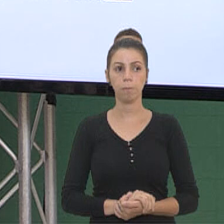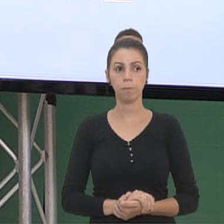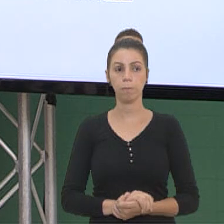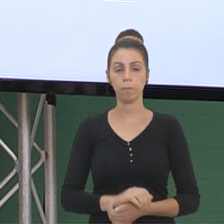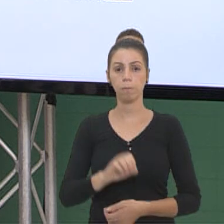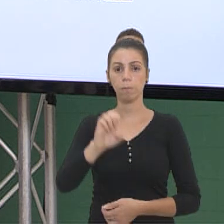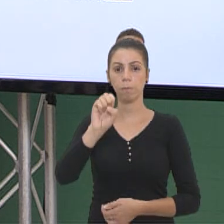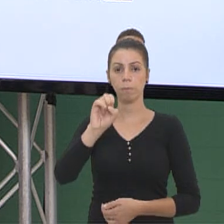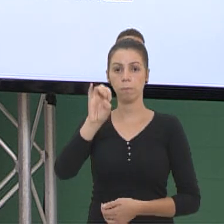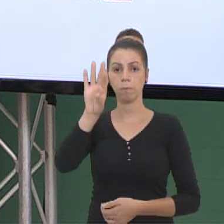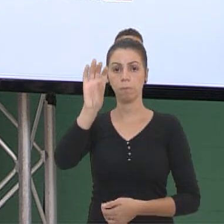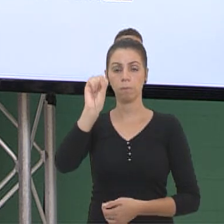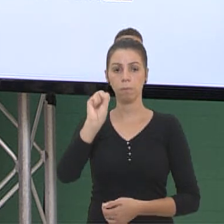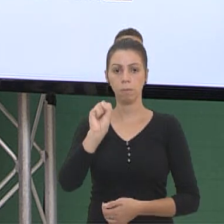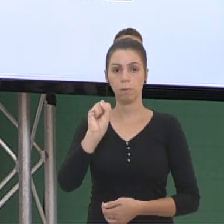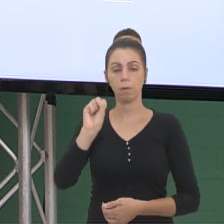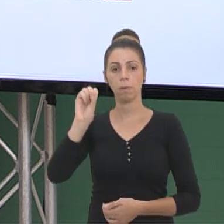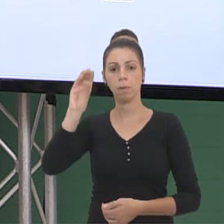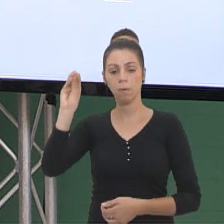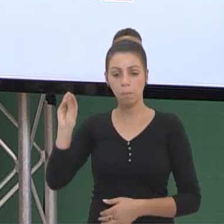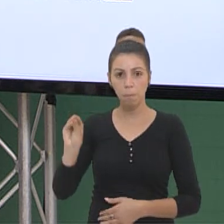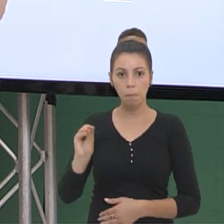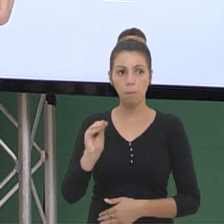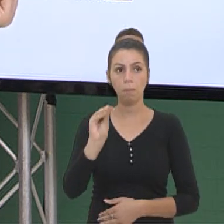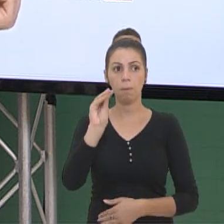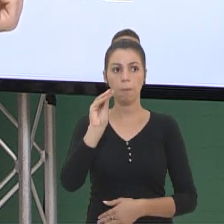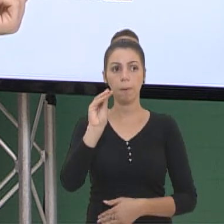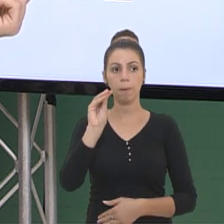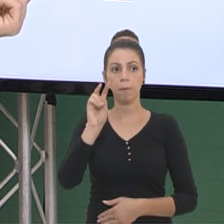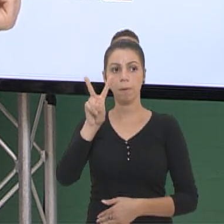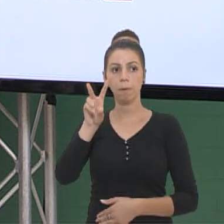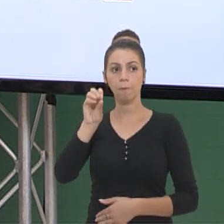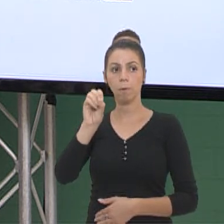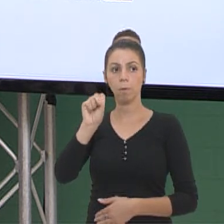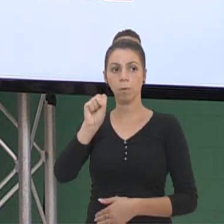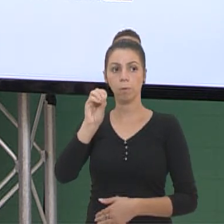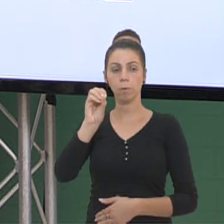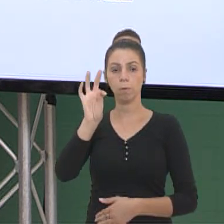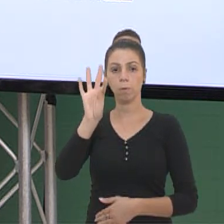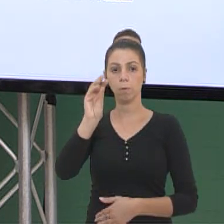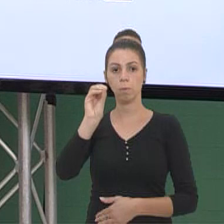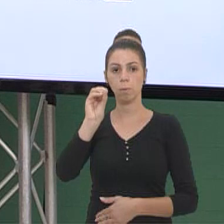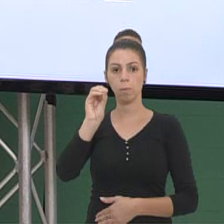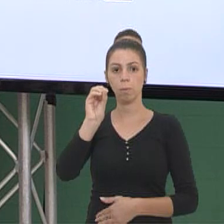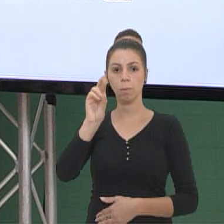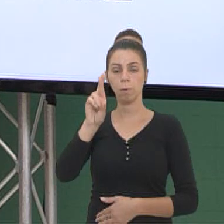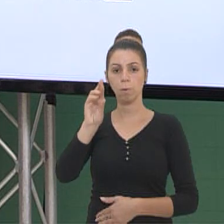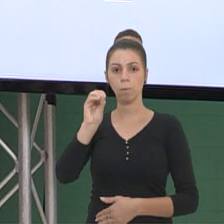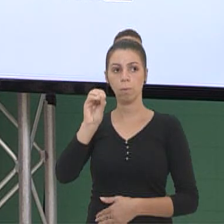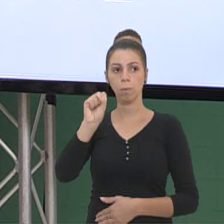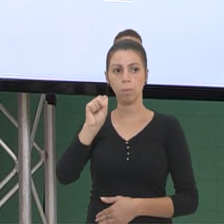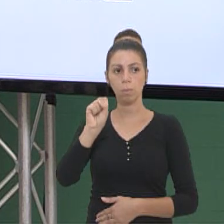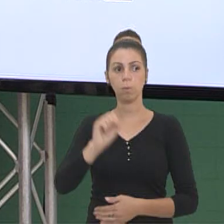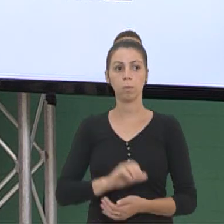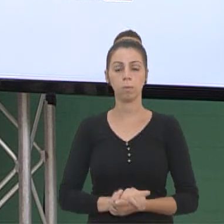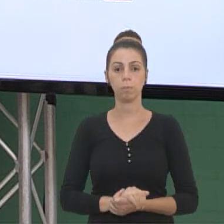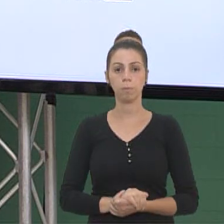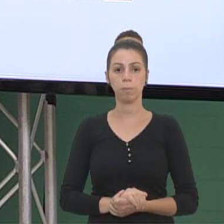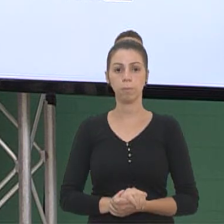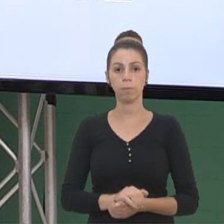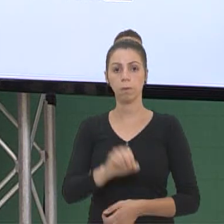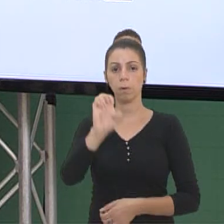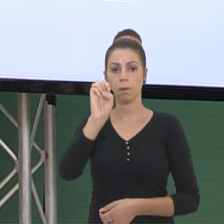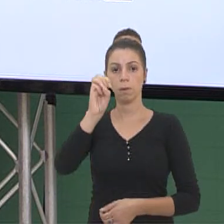Eis, para vosotros ou vosotras, no habléis. E en